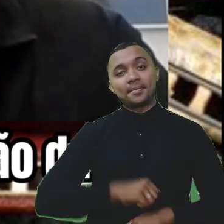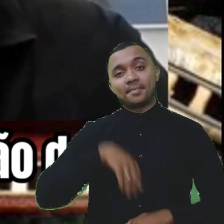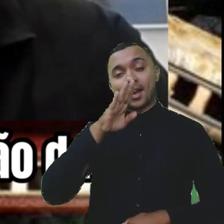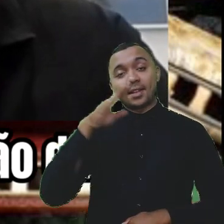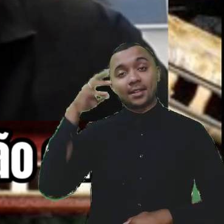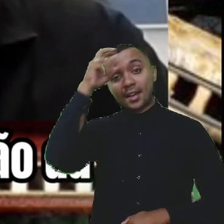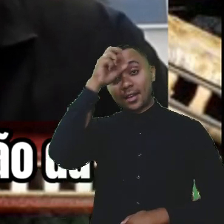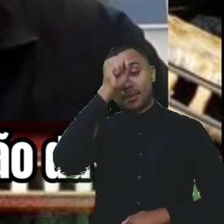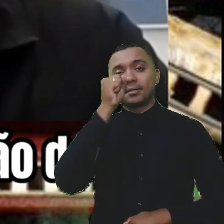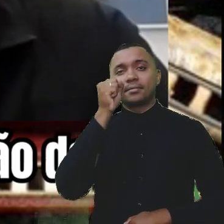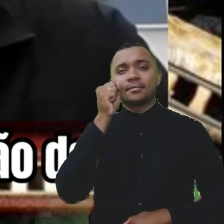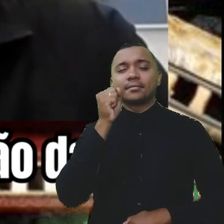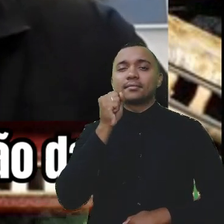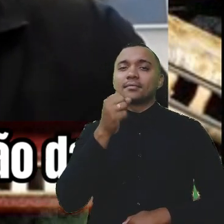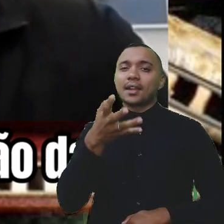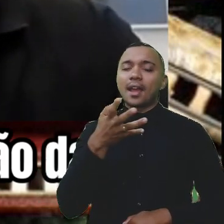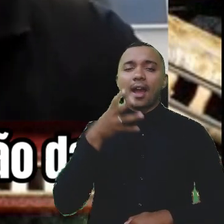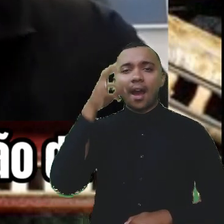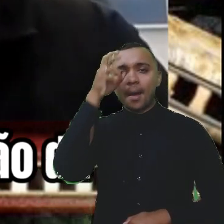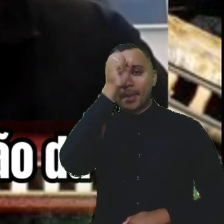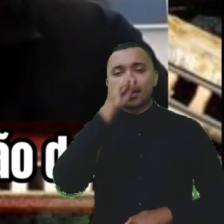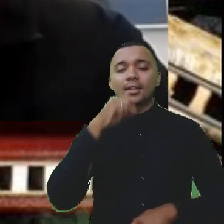uma perspectiva da interpretação,